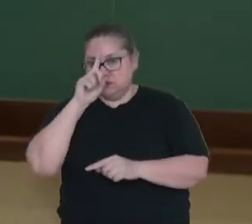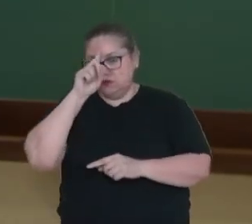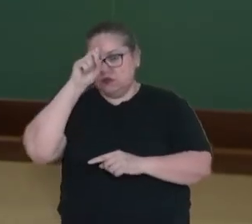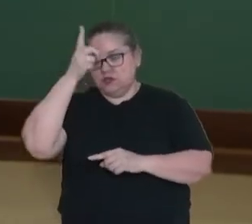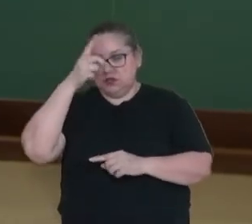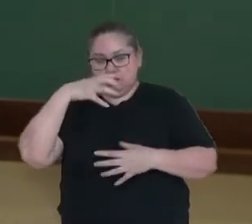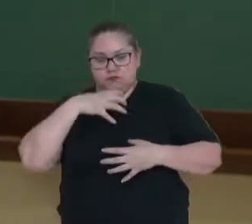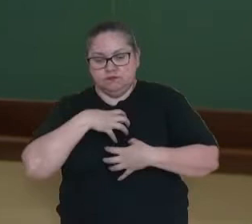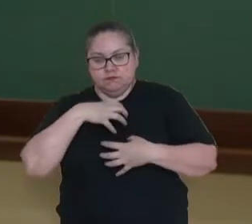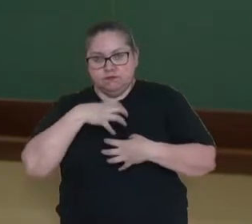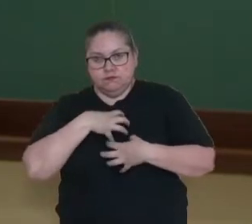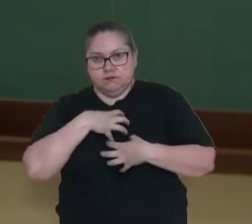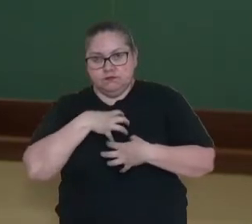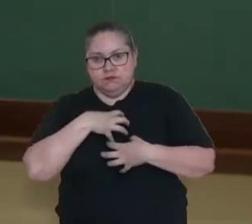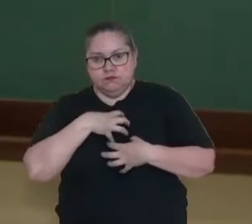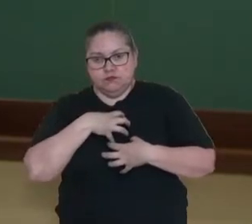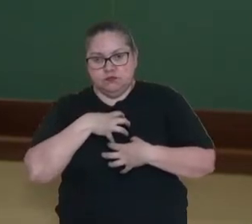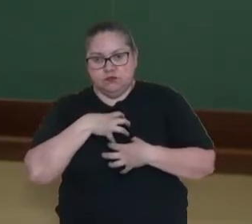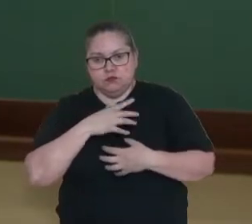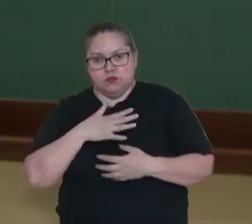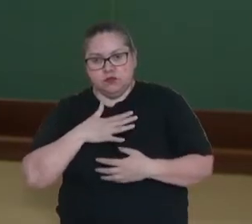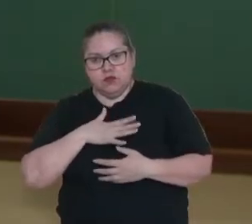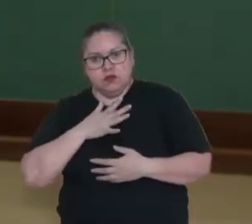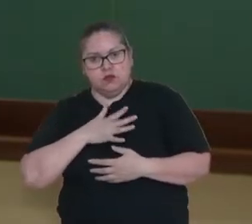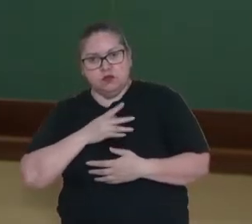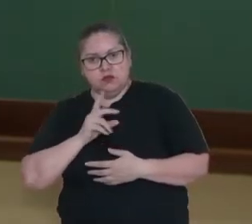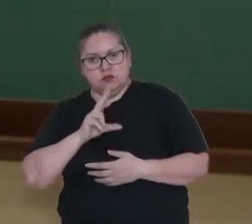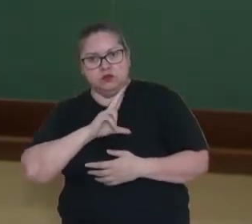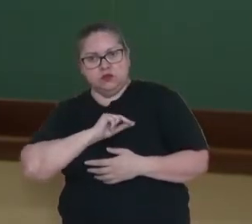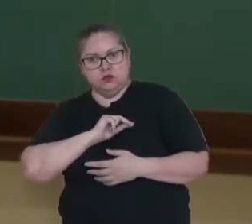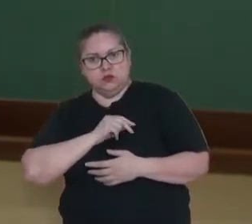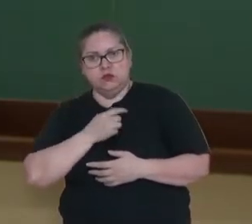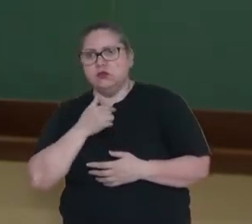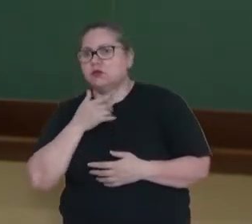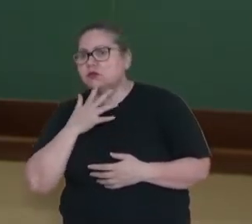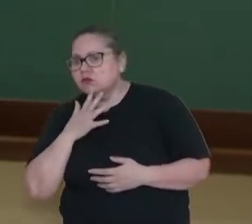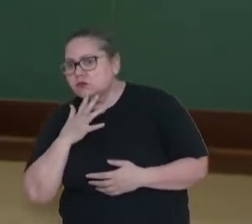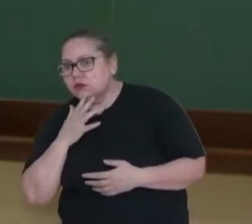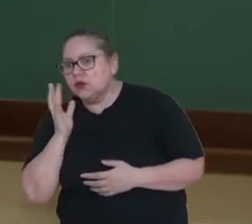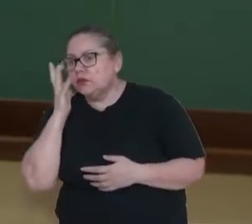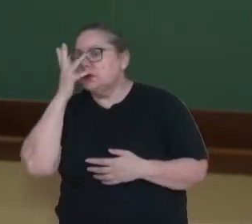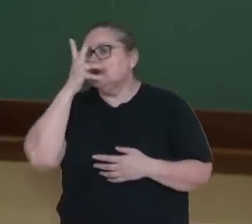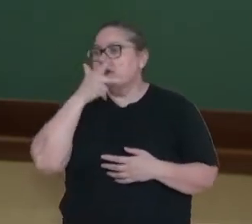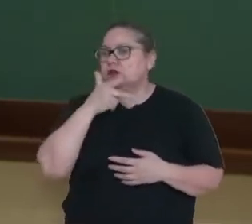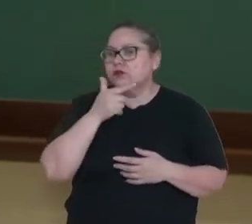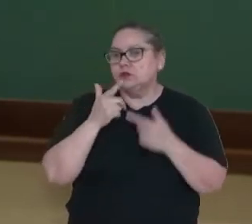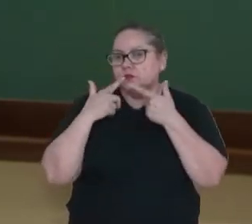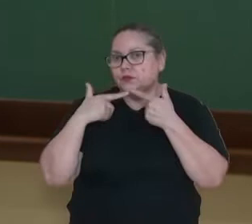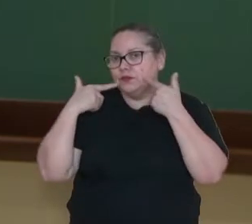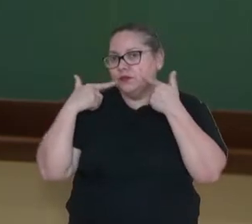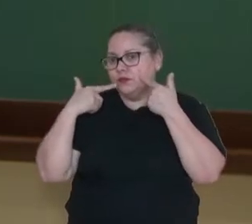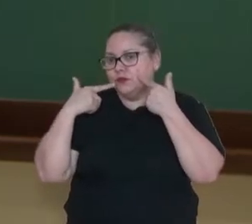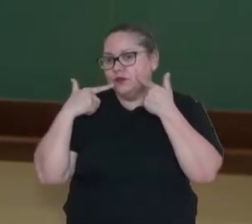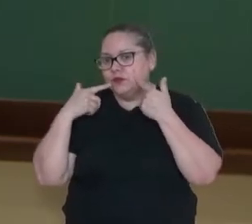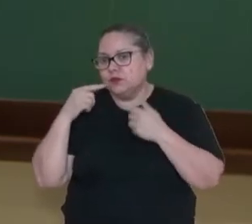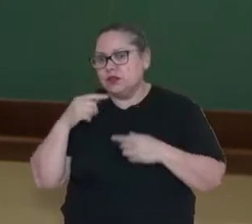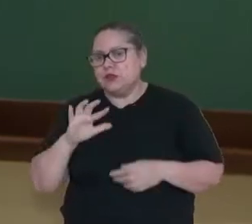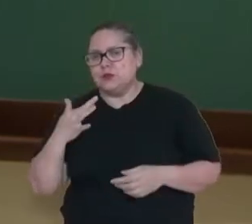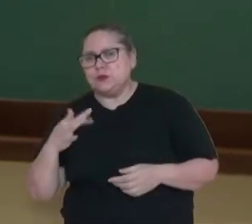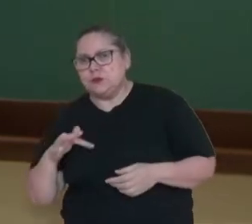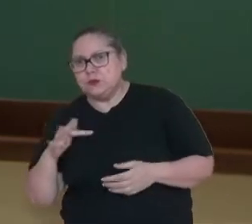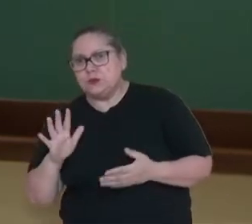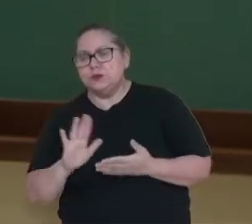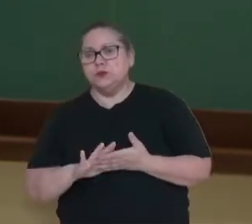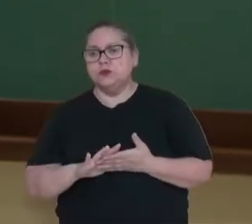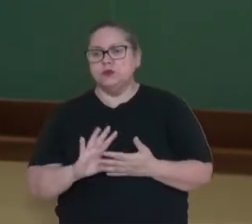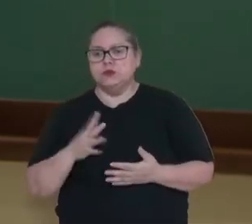uma sensação, como o estranhamento, a curiosidade, a beleza, o humor, a dor, né?